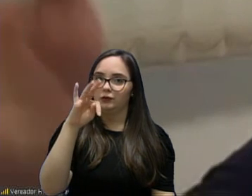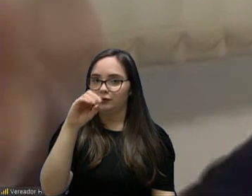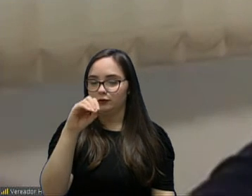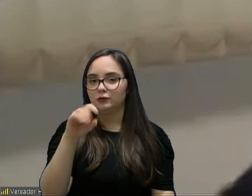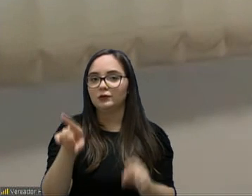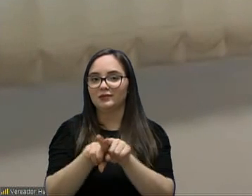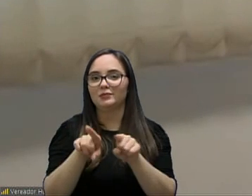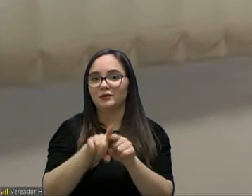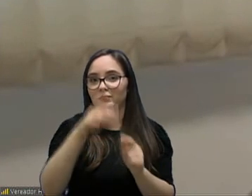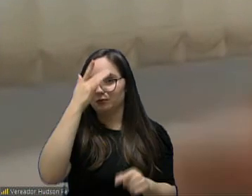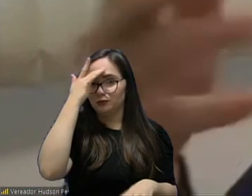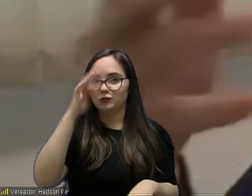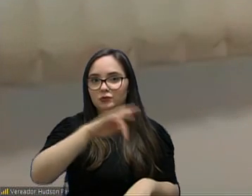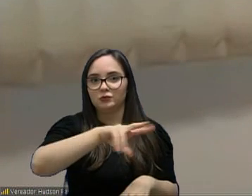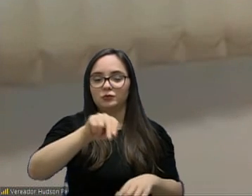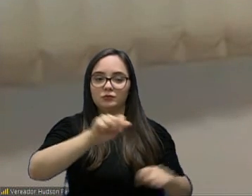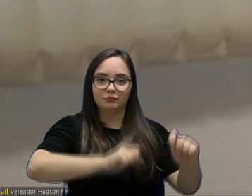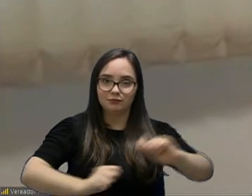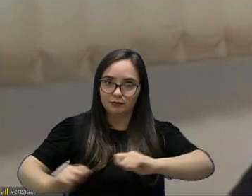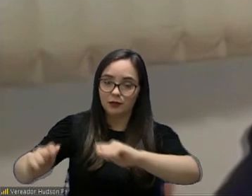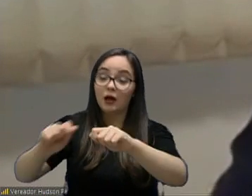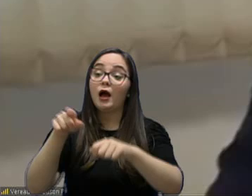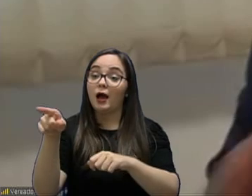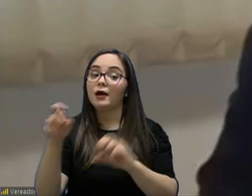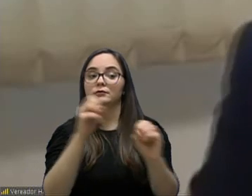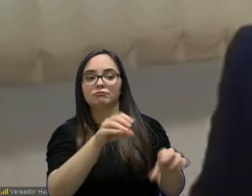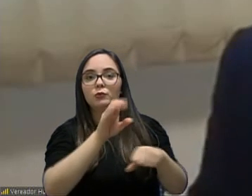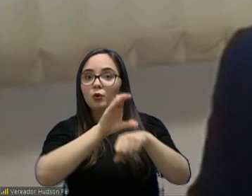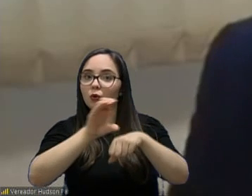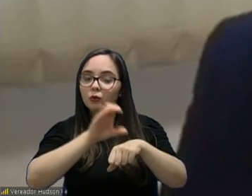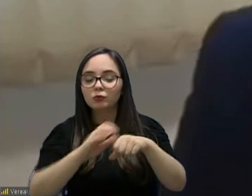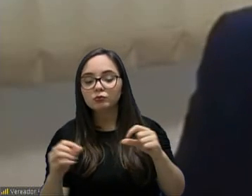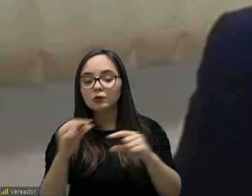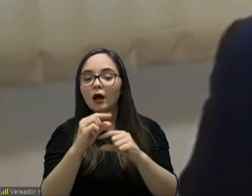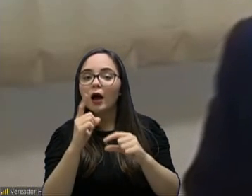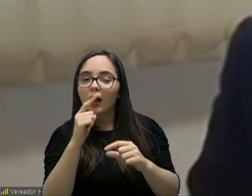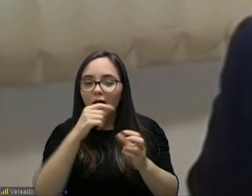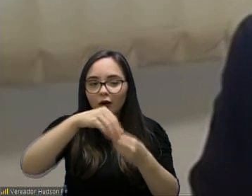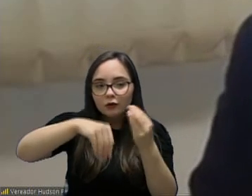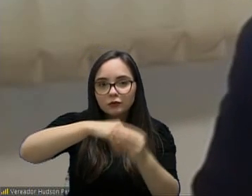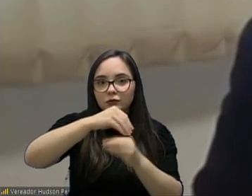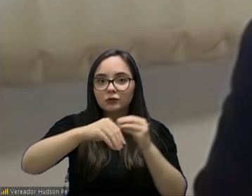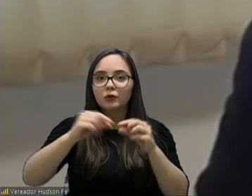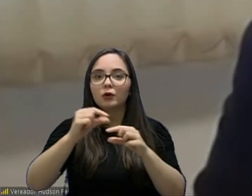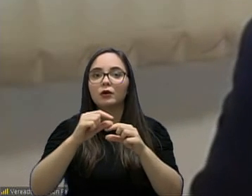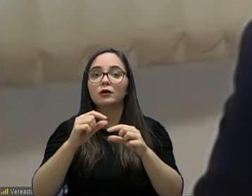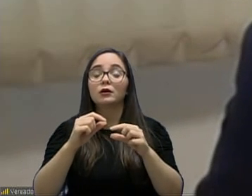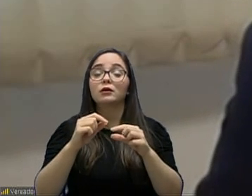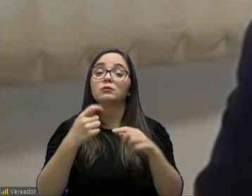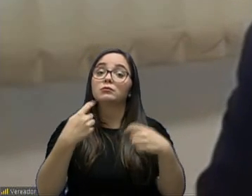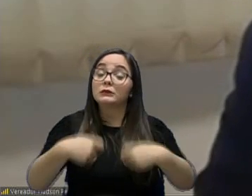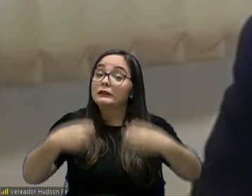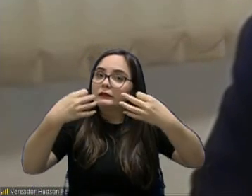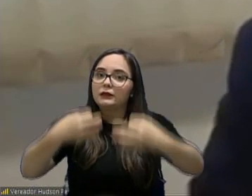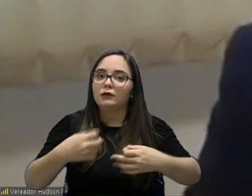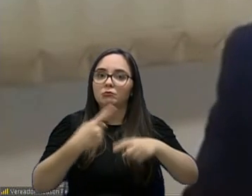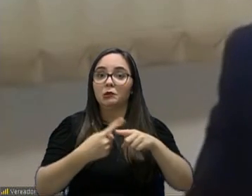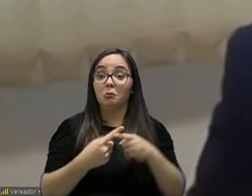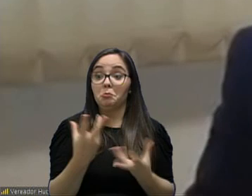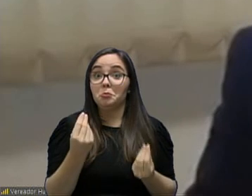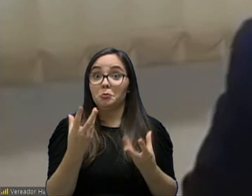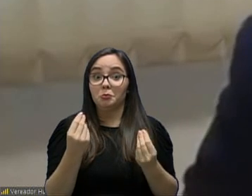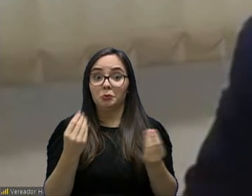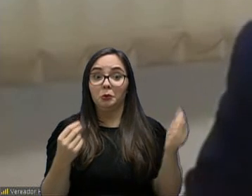pessoal que está fazendo a aplicação disso por um curso para fazer a dosagem certa, porque numa dosagem alta aquilo pode até causar dano